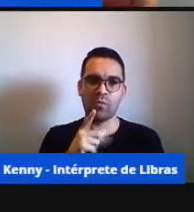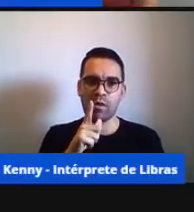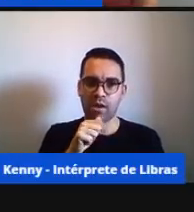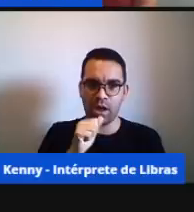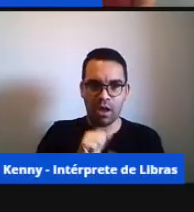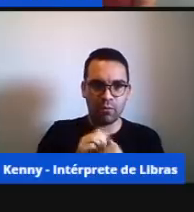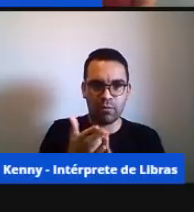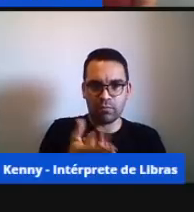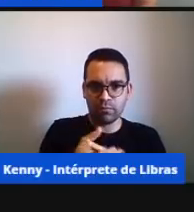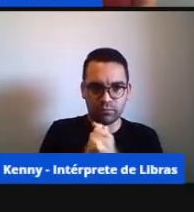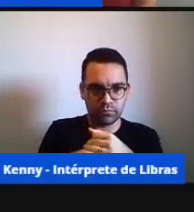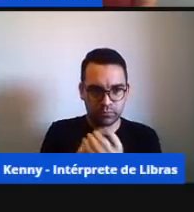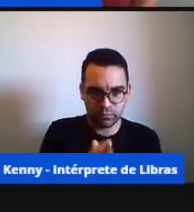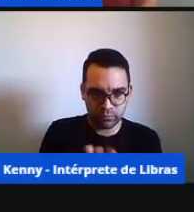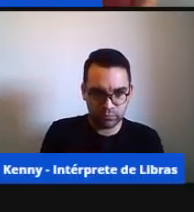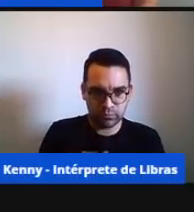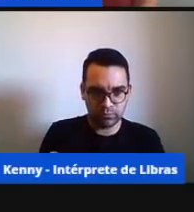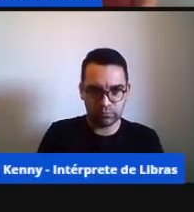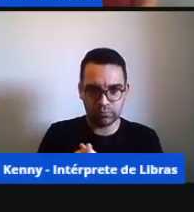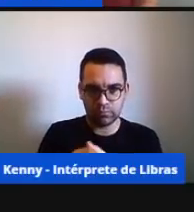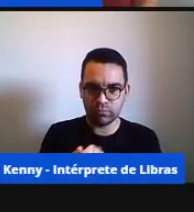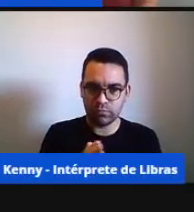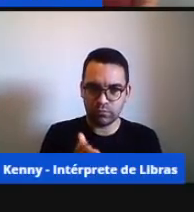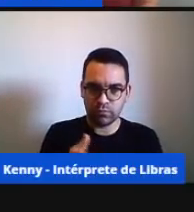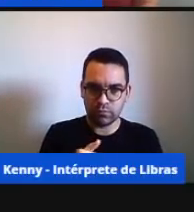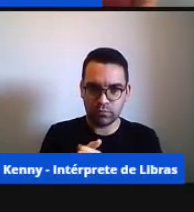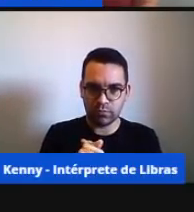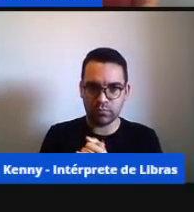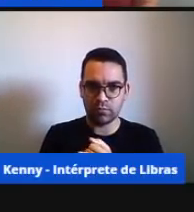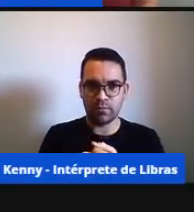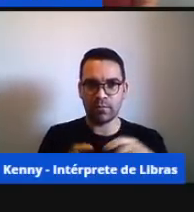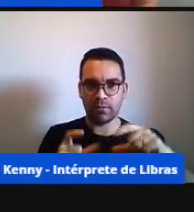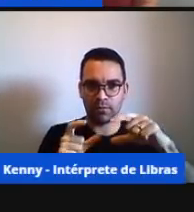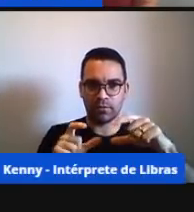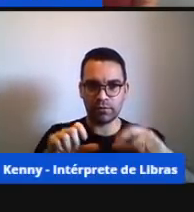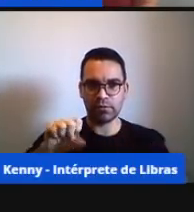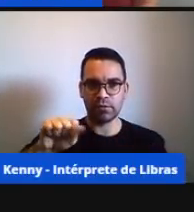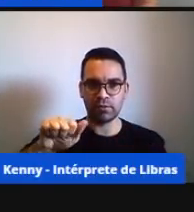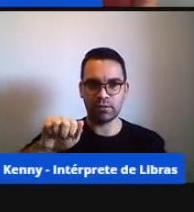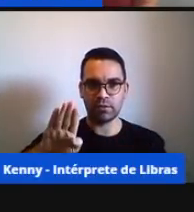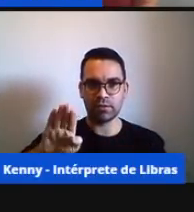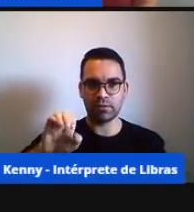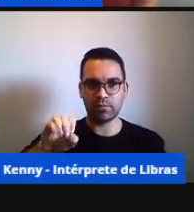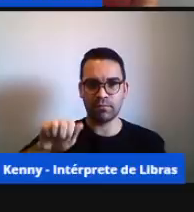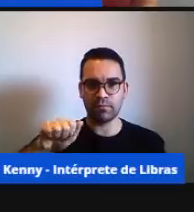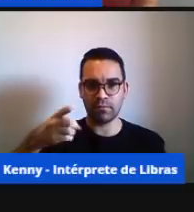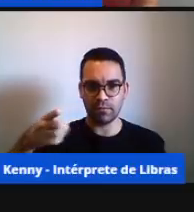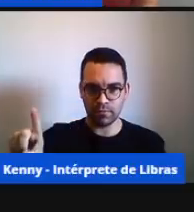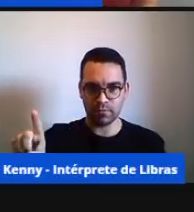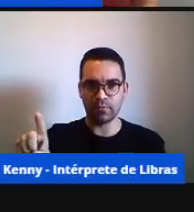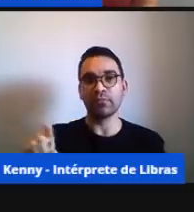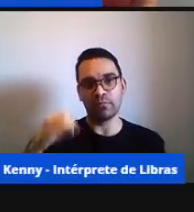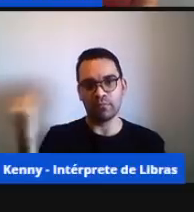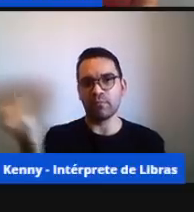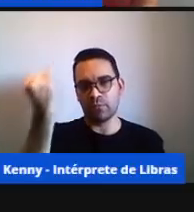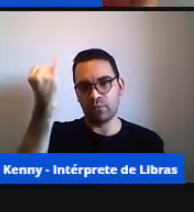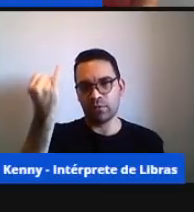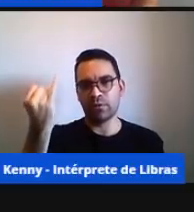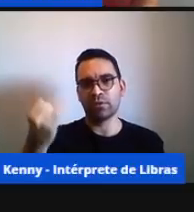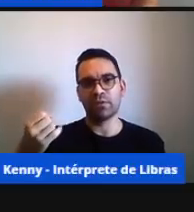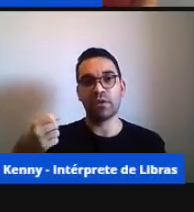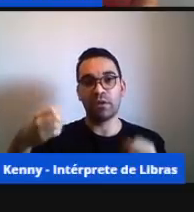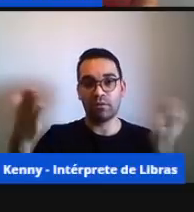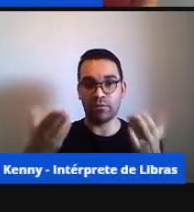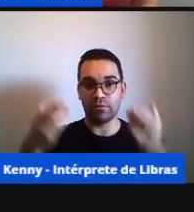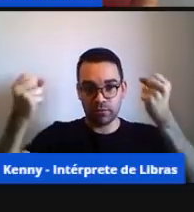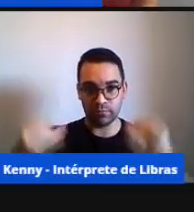tem algumas situações onde é obrigatória a lavagem de mãos. Eu vou executar agora um vídeo onde eu falo sobre a higienização de mãos, e